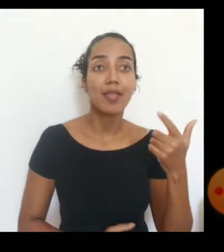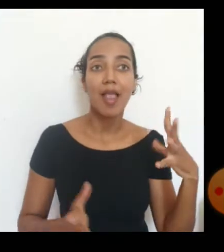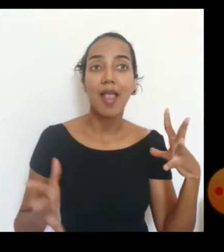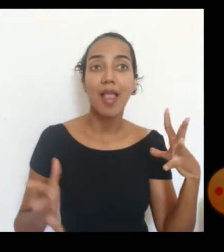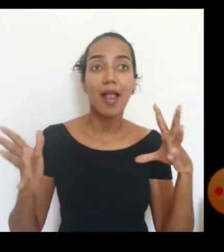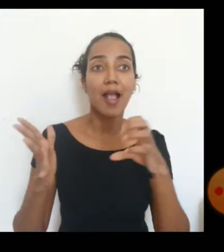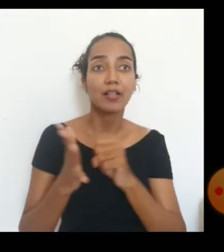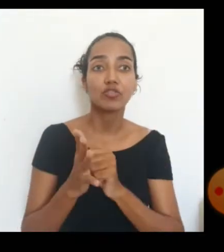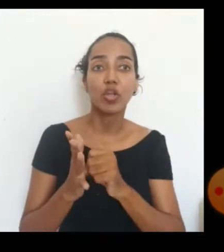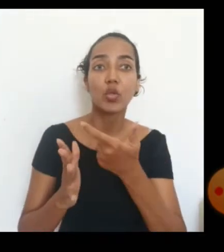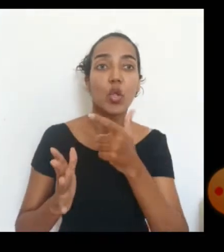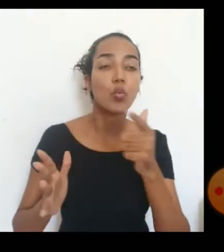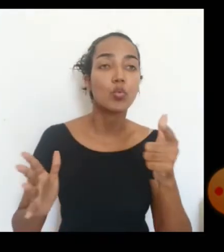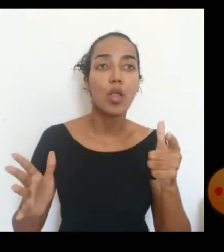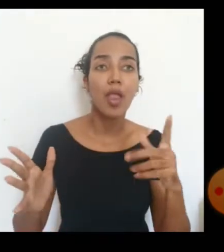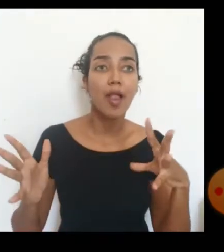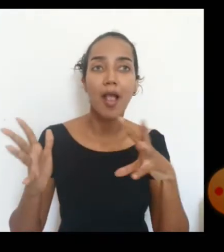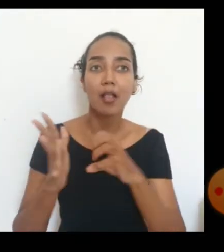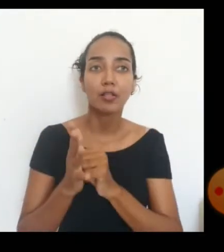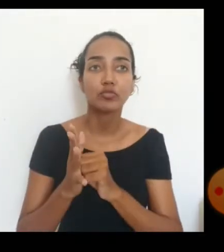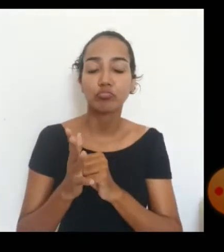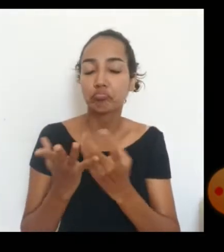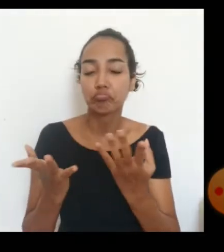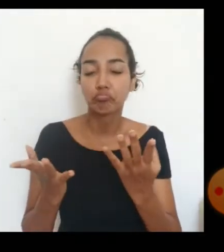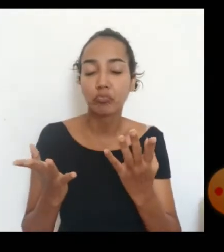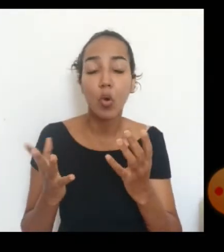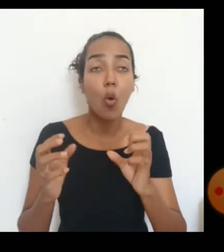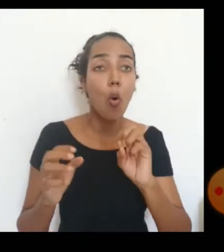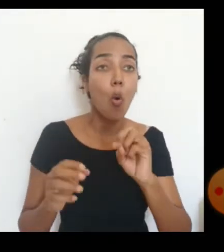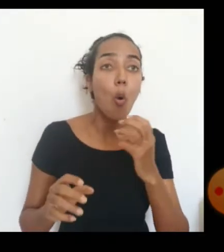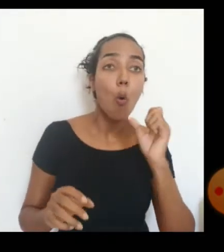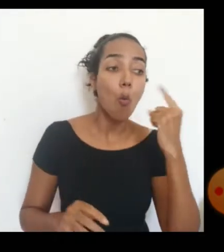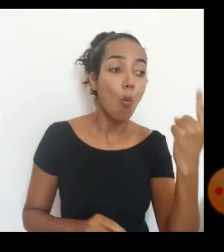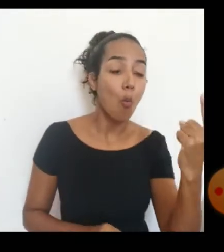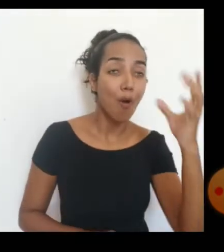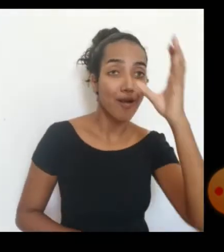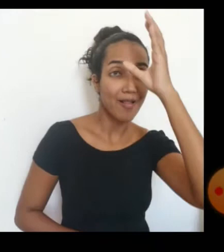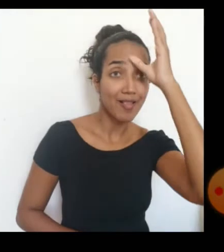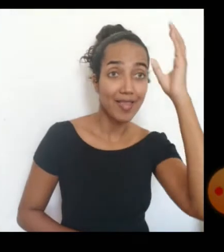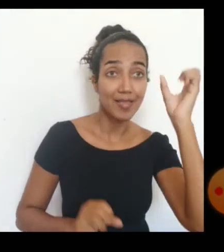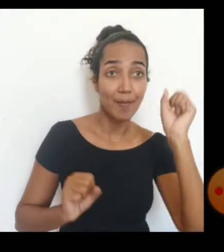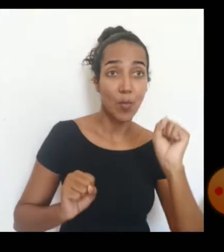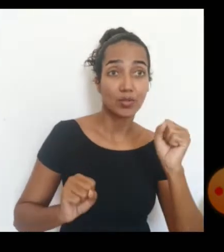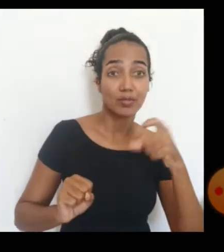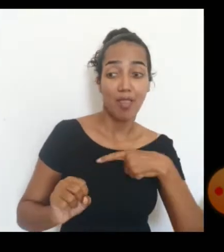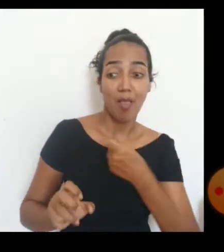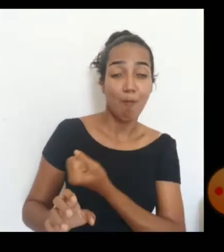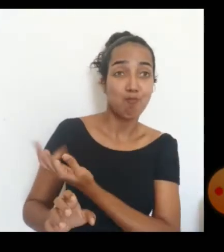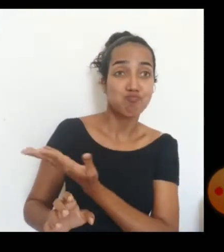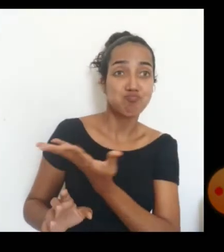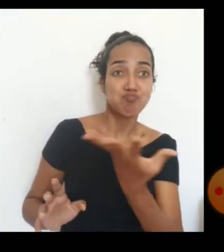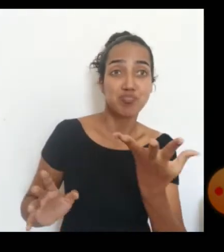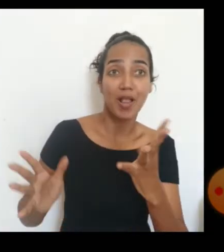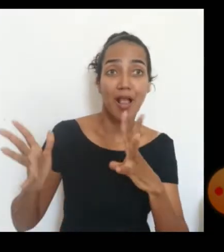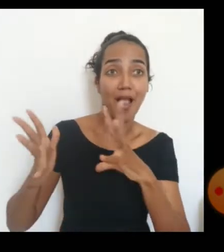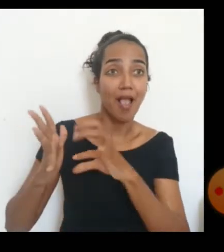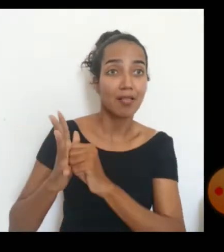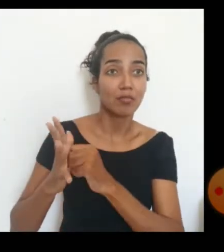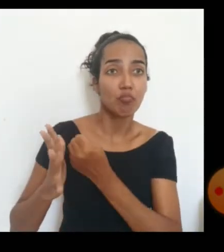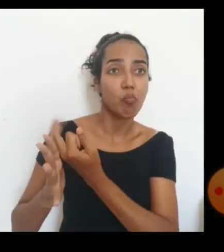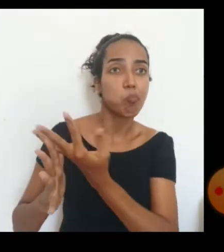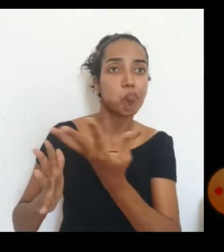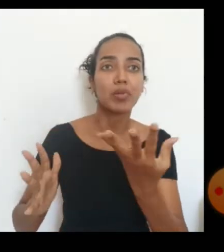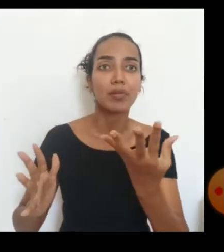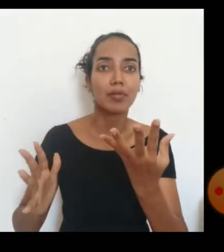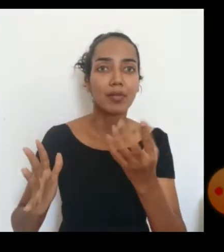menos por enquanto, ou ele pode ter várias contas. Ou seja, esse asterisco aqui significa que um cliente ele pode ter várias